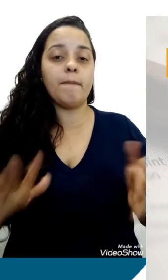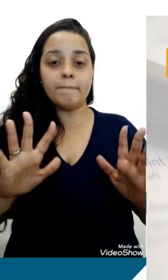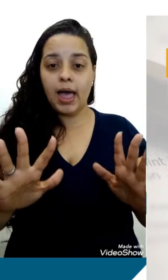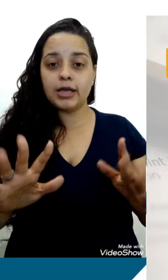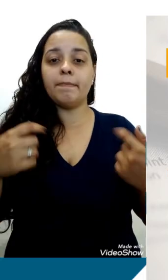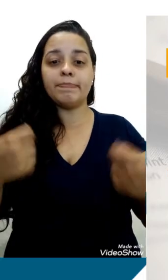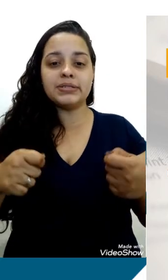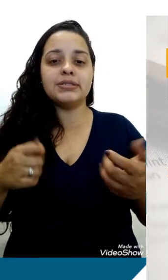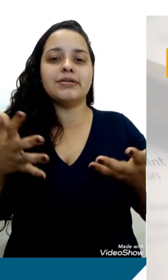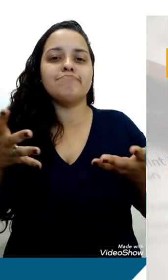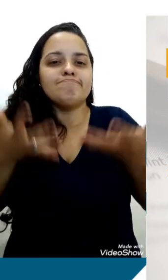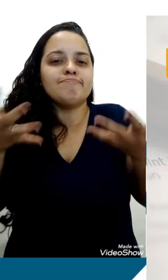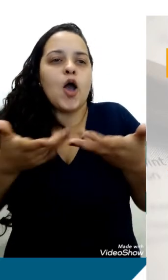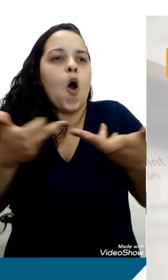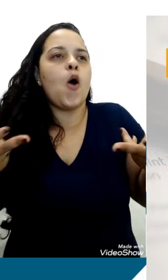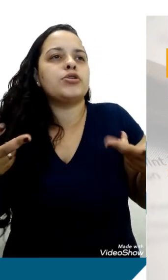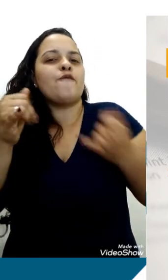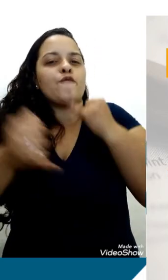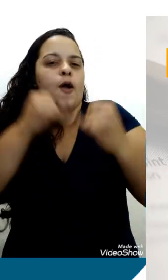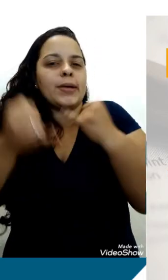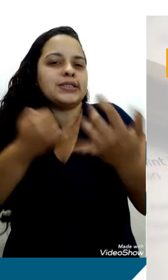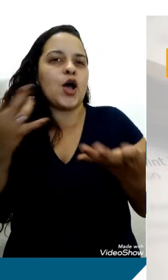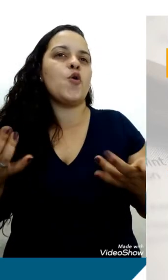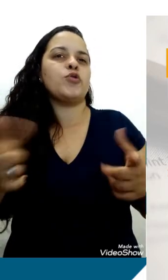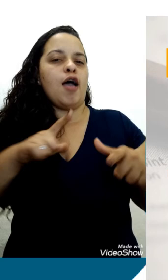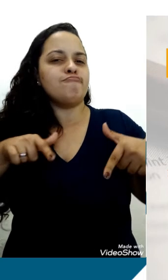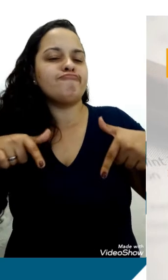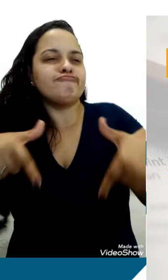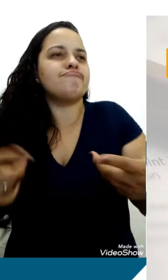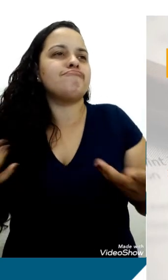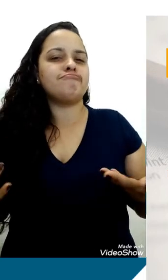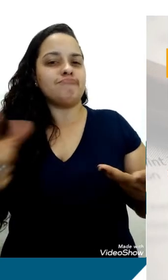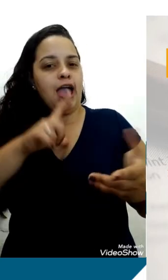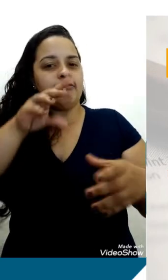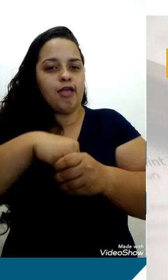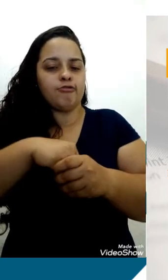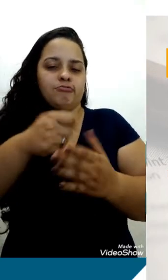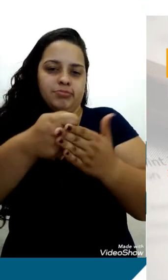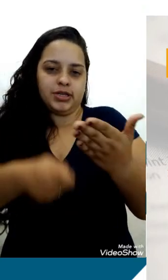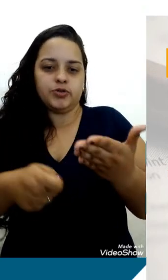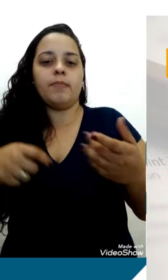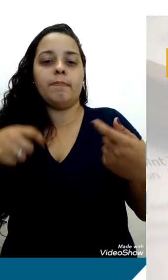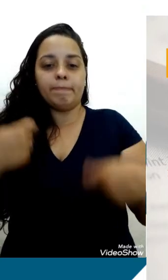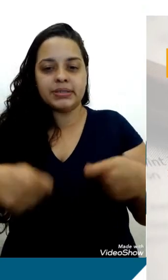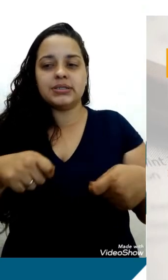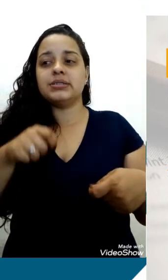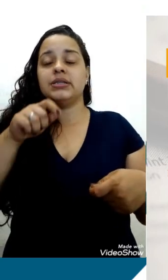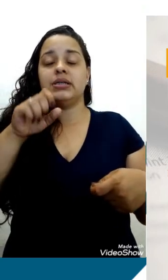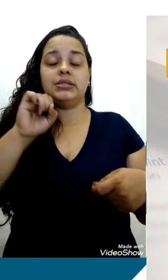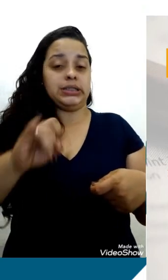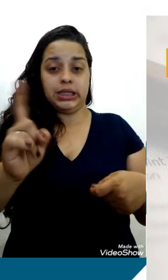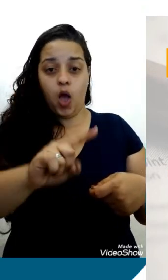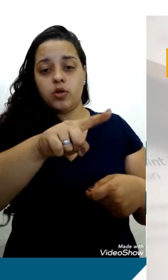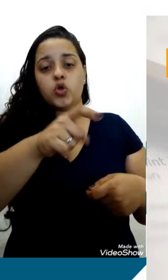na redação, ou seja, se ele não tiver uma função dentro daquele parágrafo, essa redação fica com nota 160 na